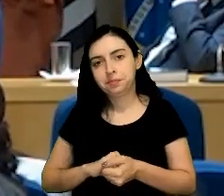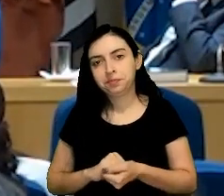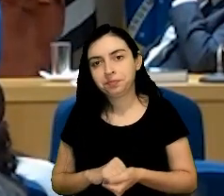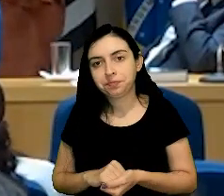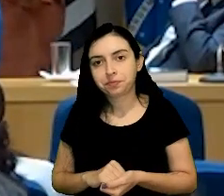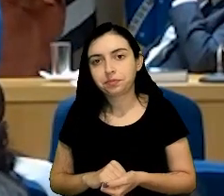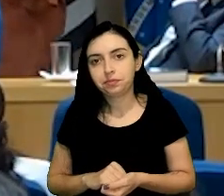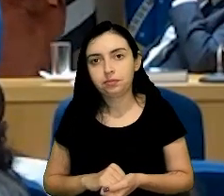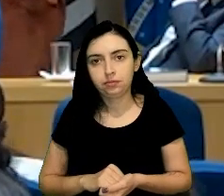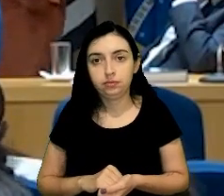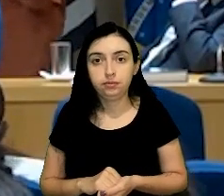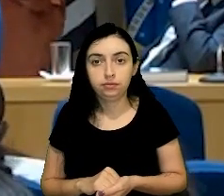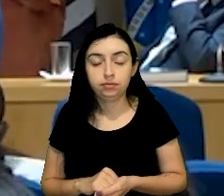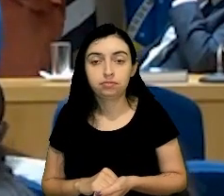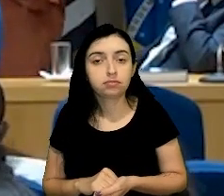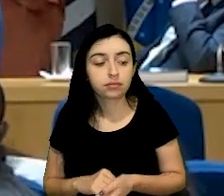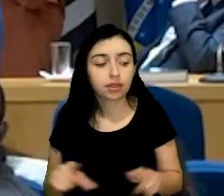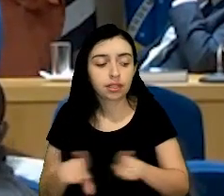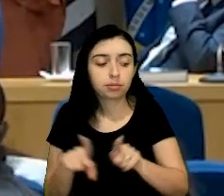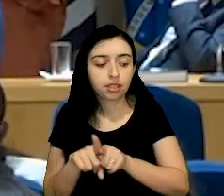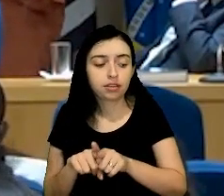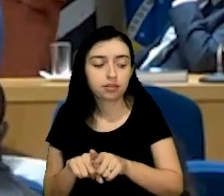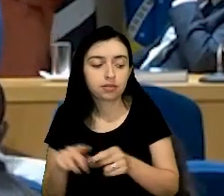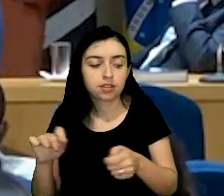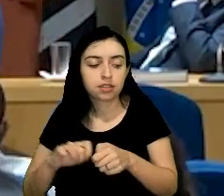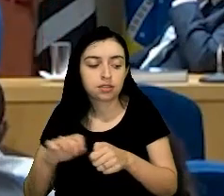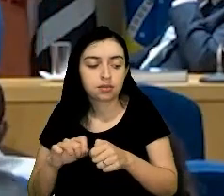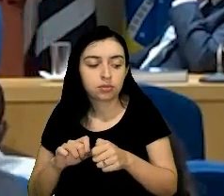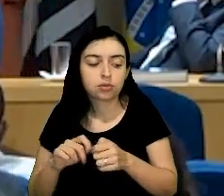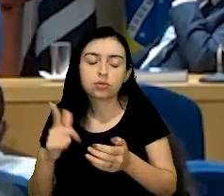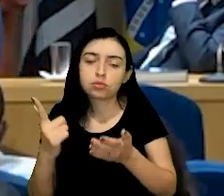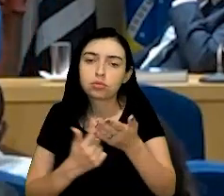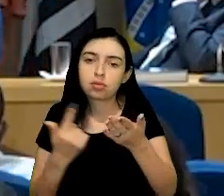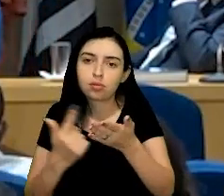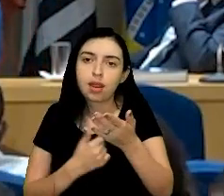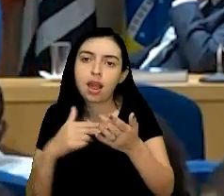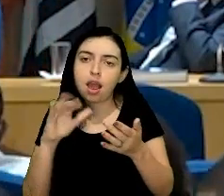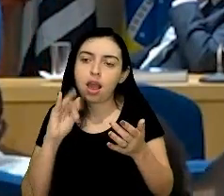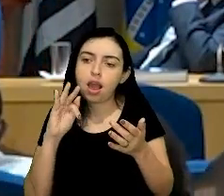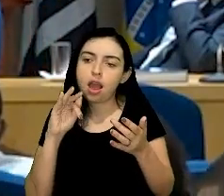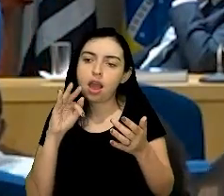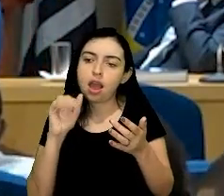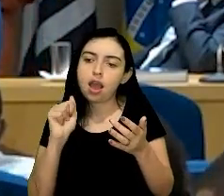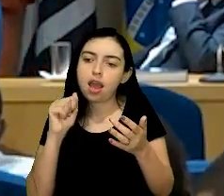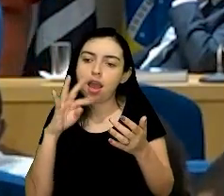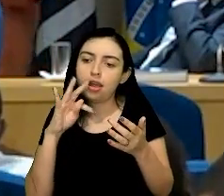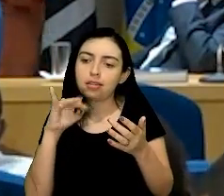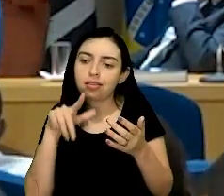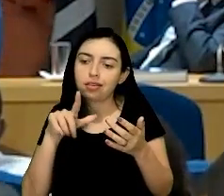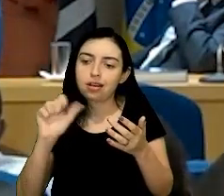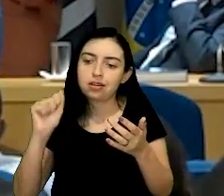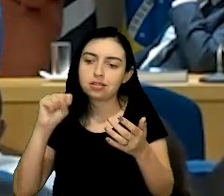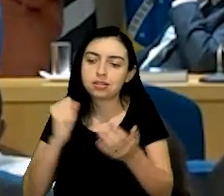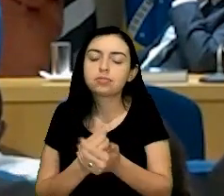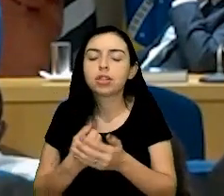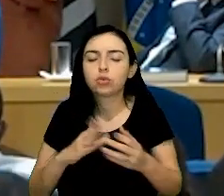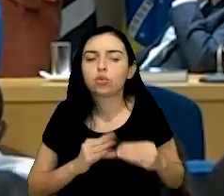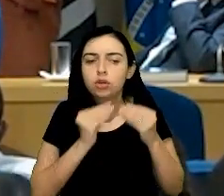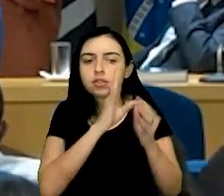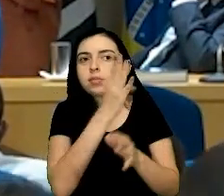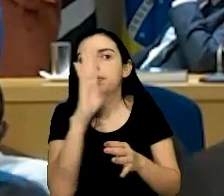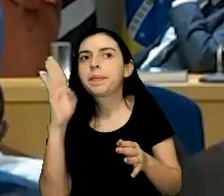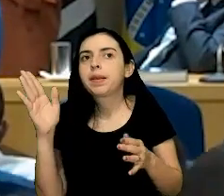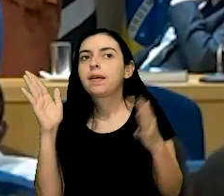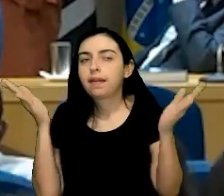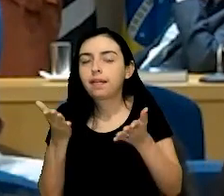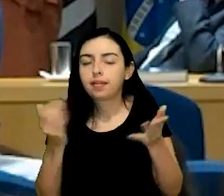Nesse caso também nós fizemos um outro atlas para pensar um pouco as migrações refugiadas, que eu trouxe para deixar na biblioteca aqui. No caso das